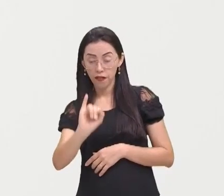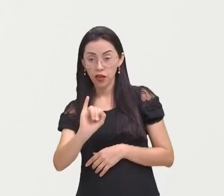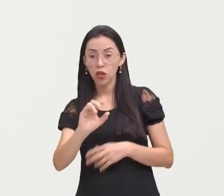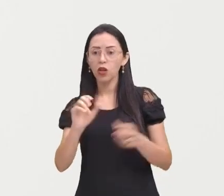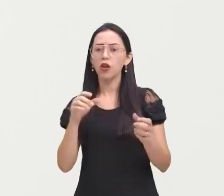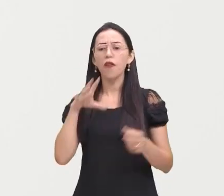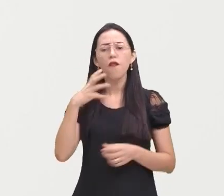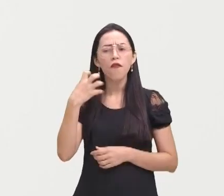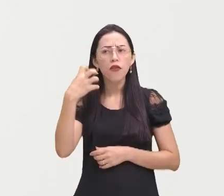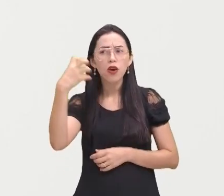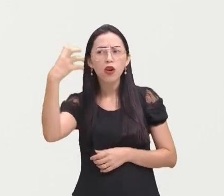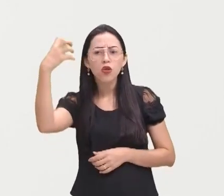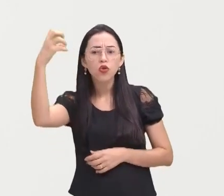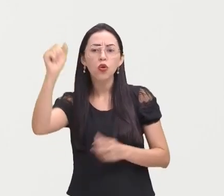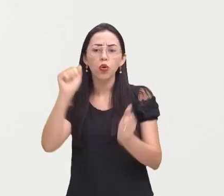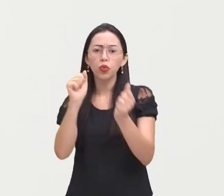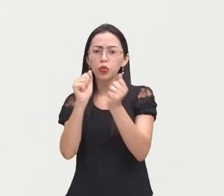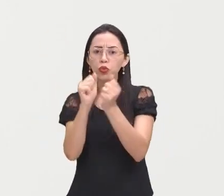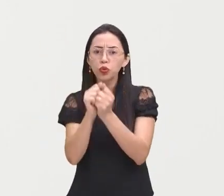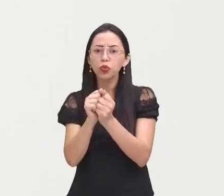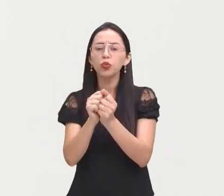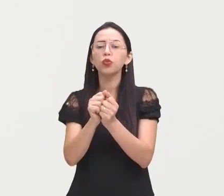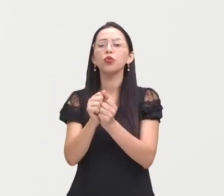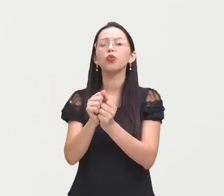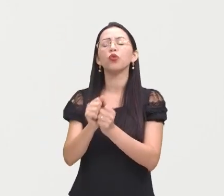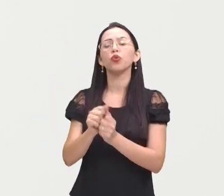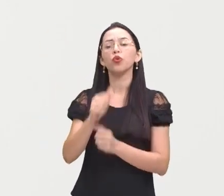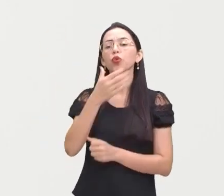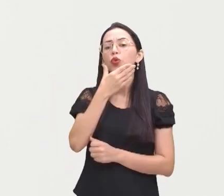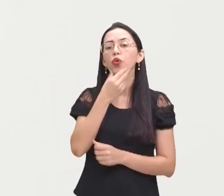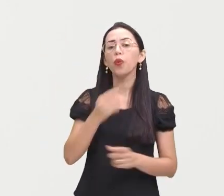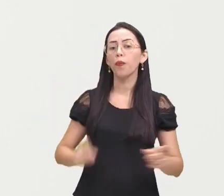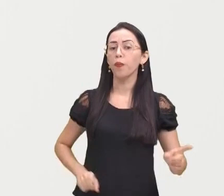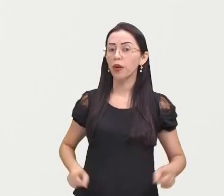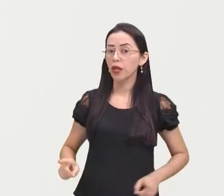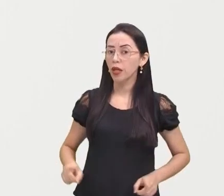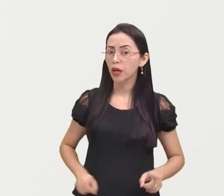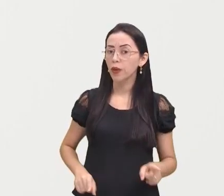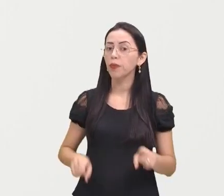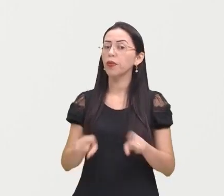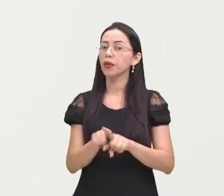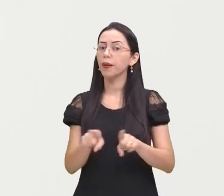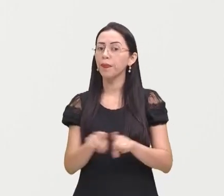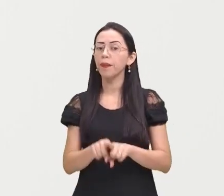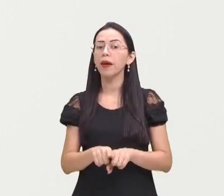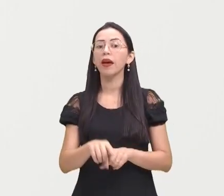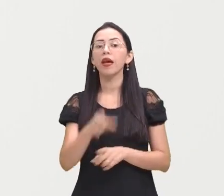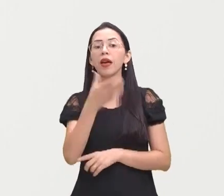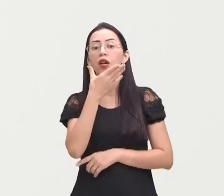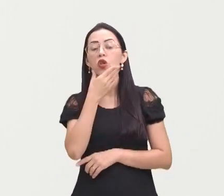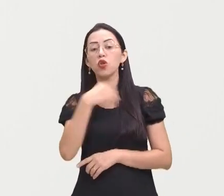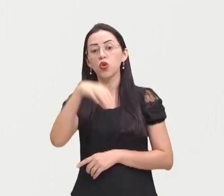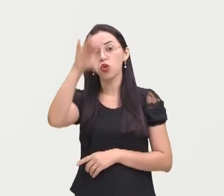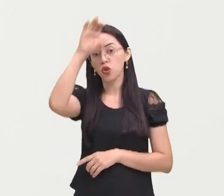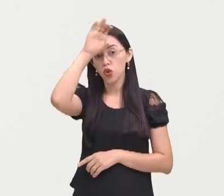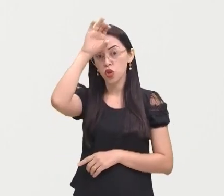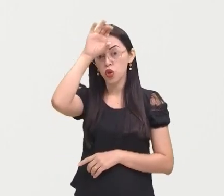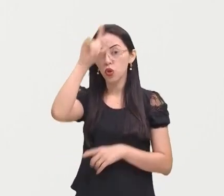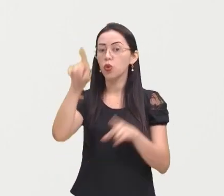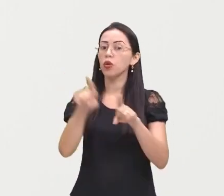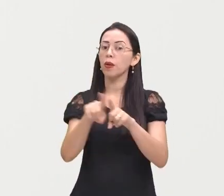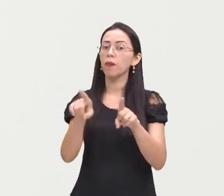os tios, o pai e a Ju. Então, essa é a resposta da